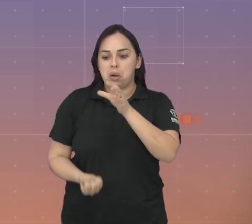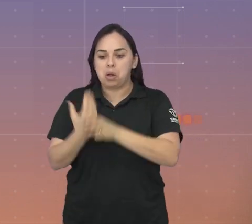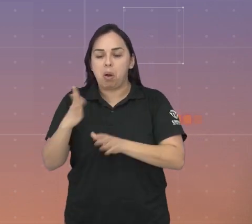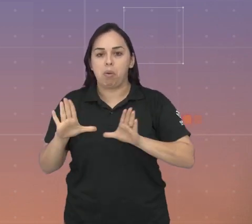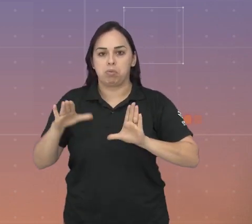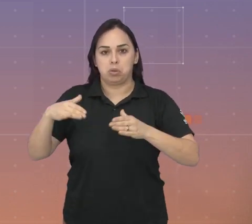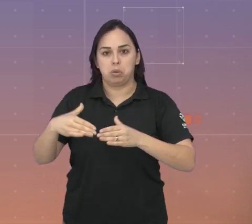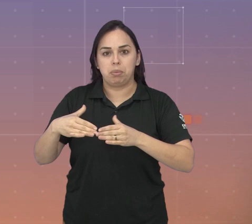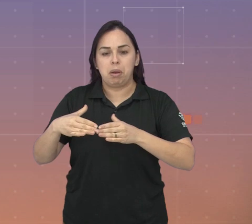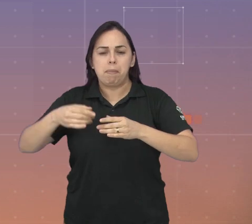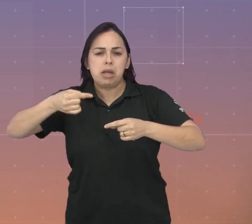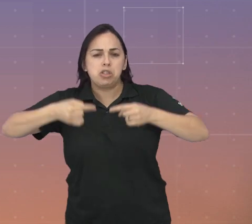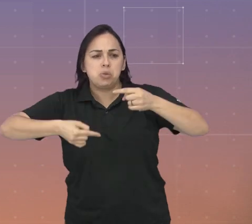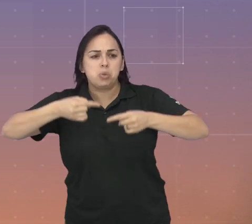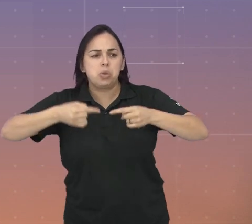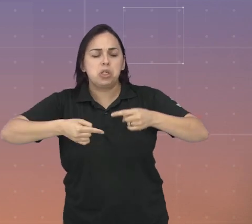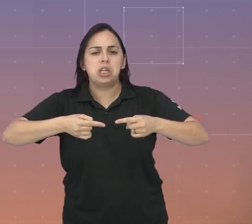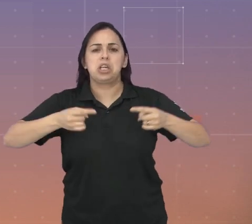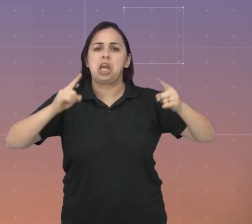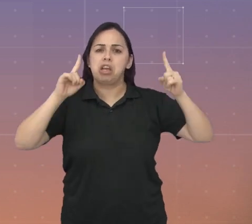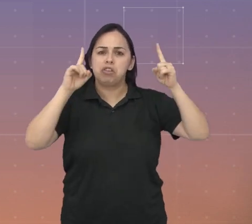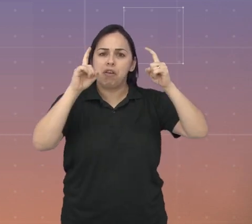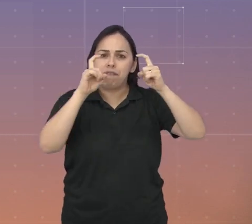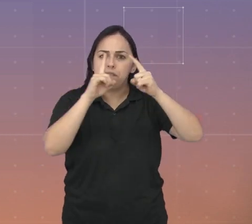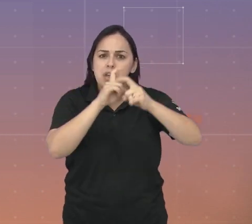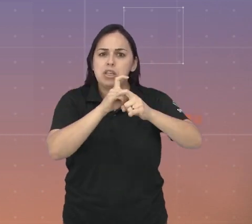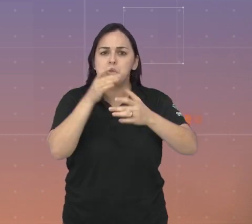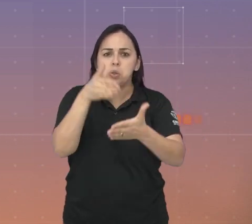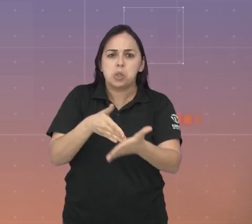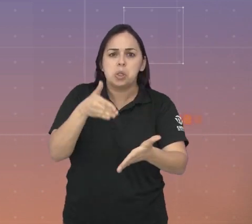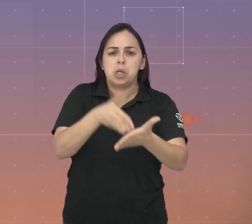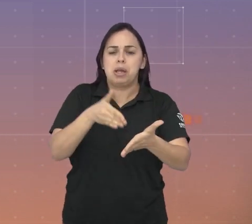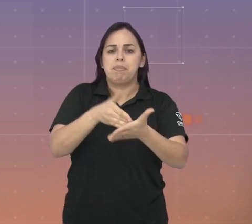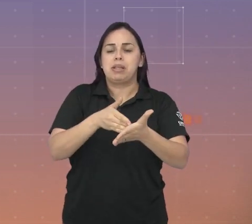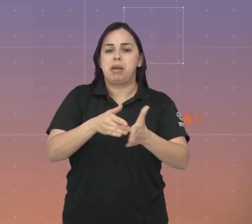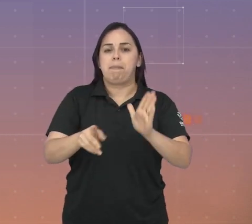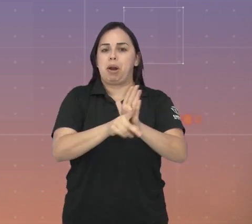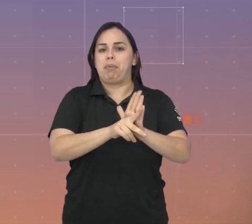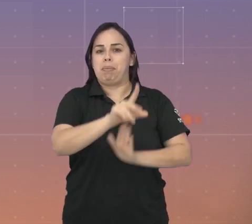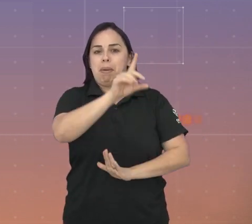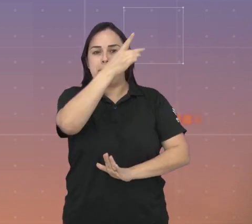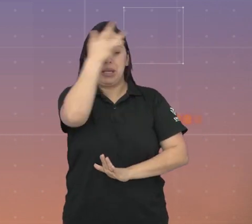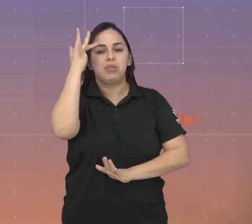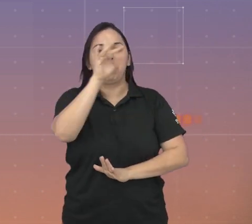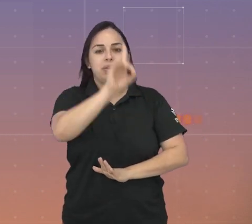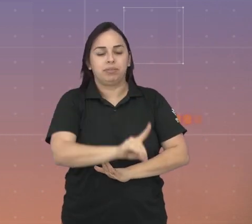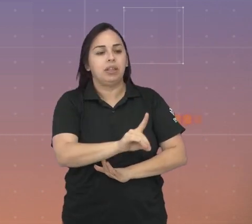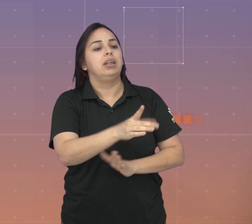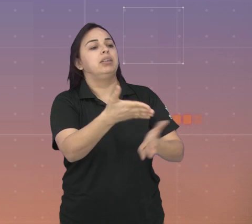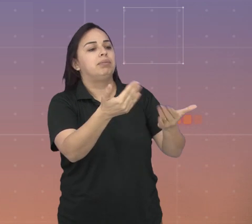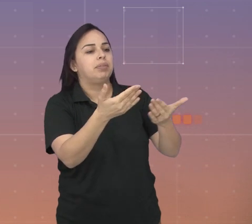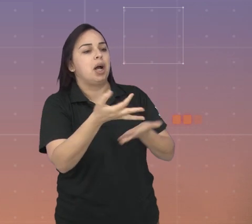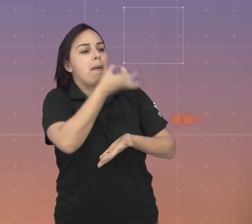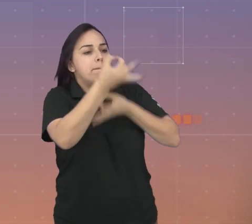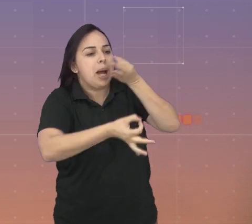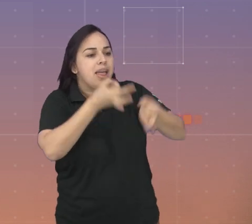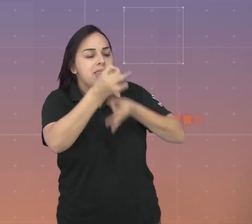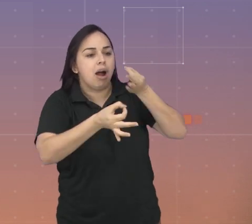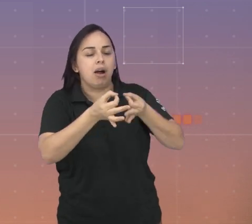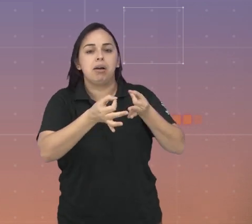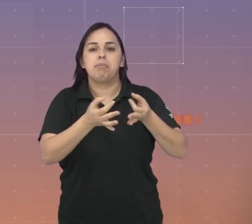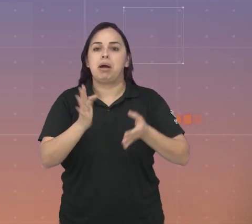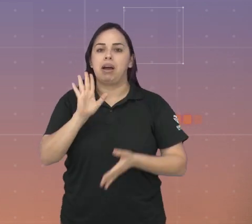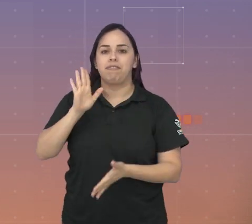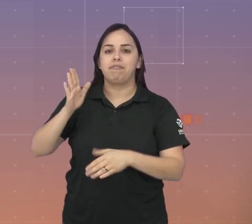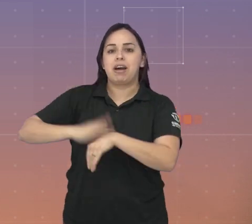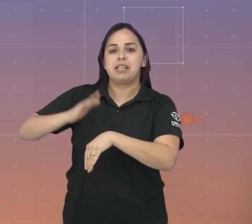para discutir os problemas enfrentados pelas pessoas com deficiência visual. O objetivo é escutar essa parcela da